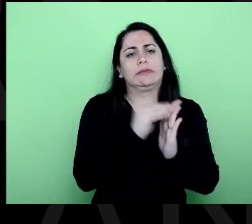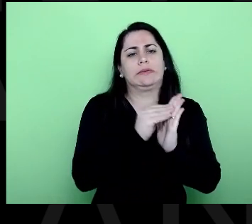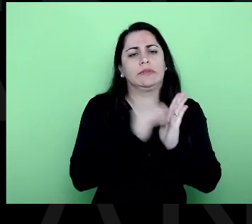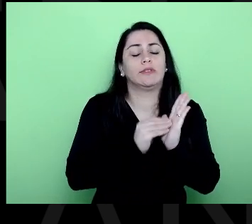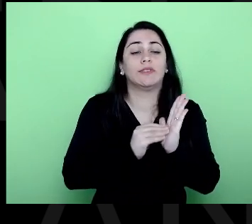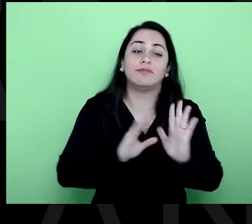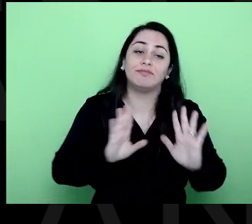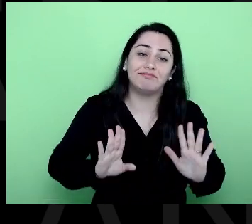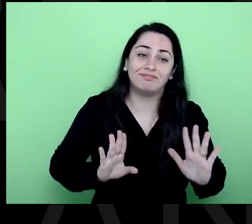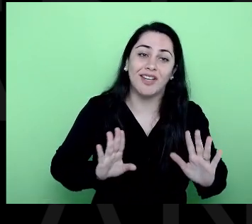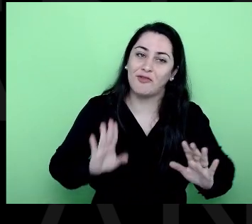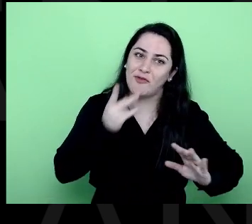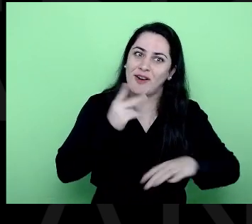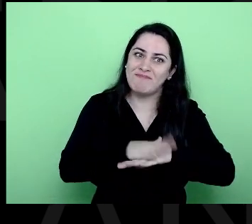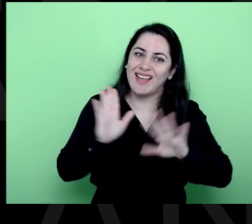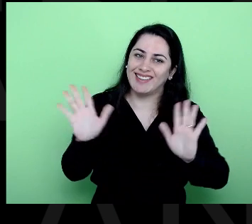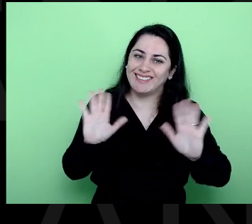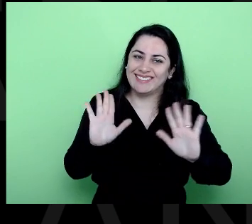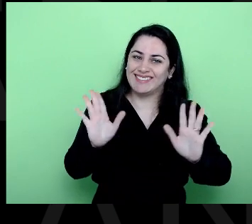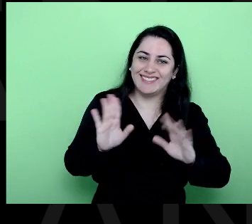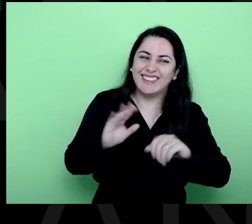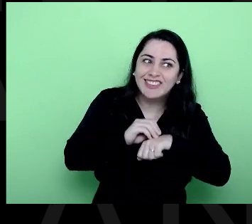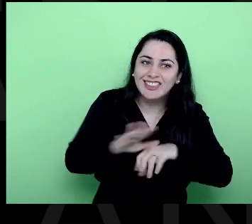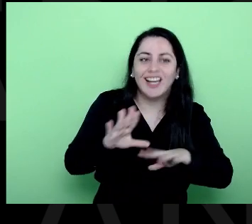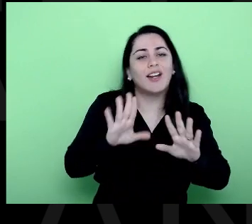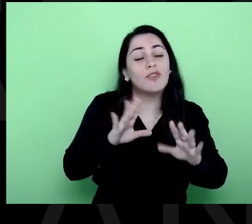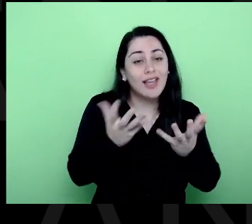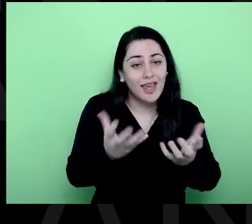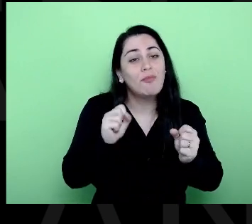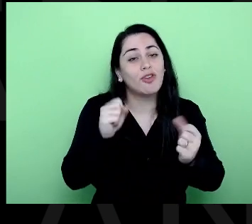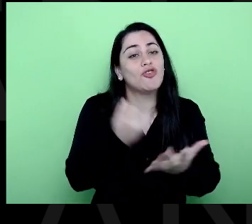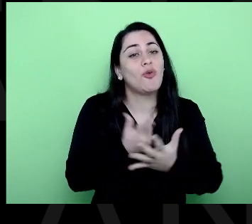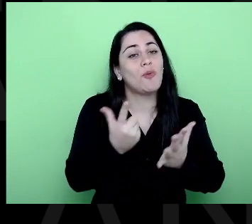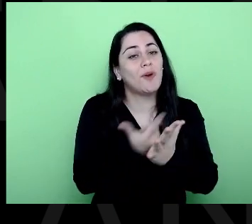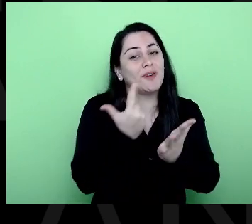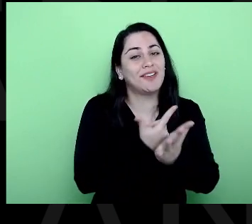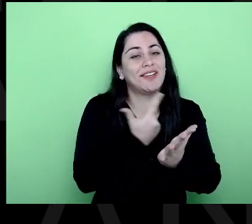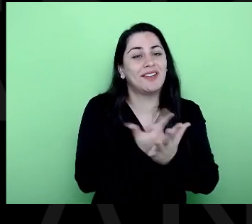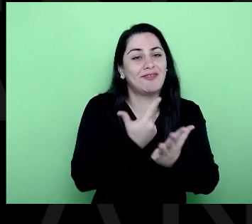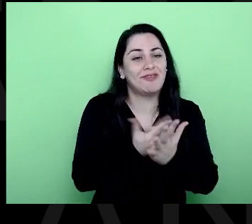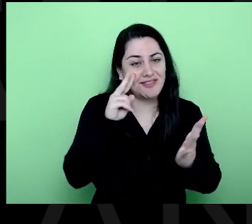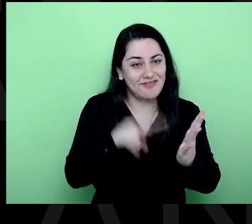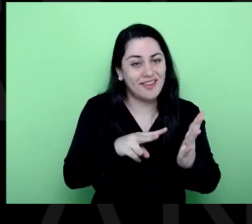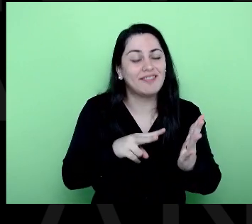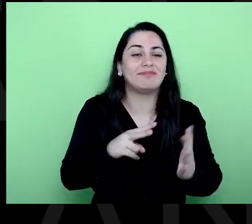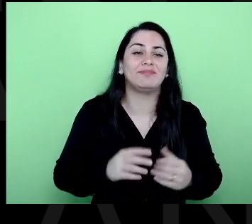Bom, no, sem spoiler, quem quiser, o pessoal pode comprar o livro e conferir.